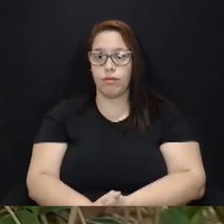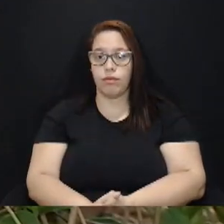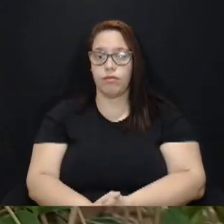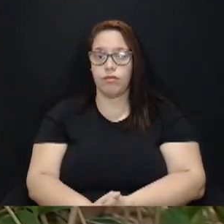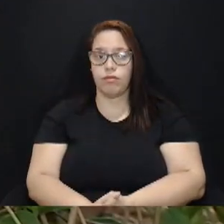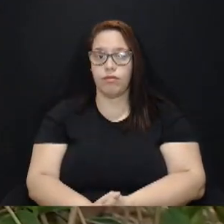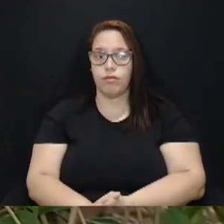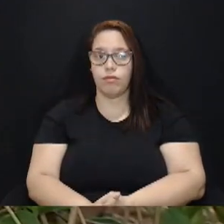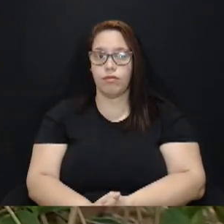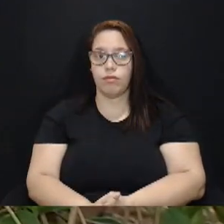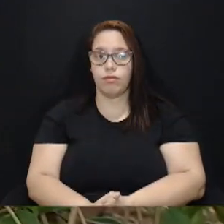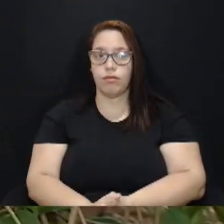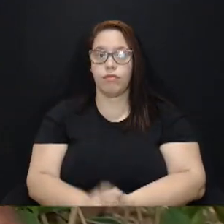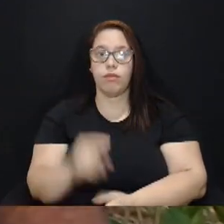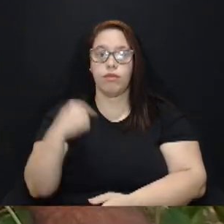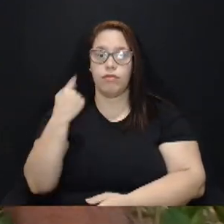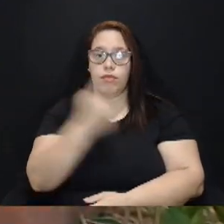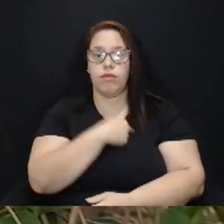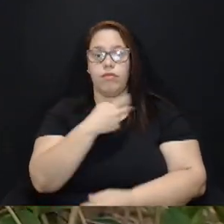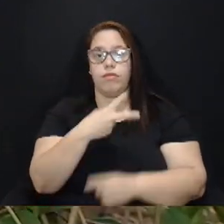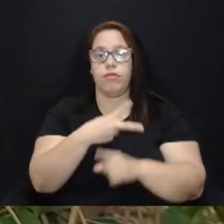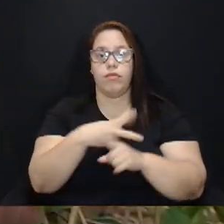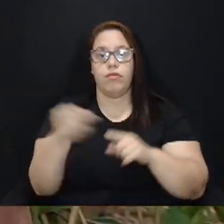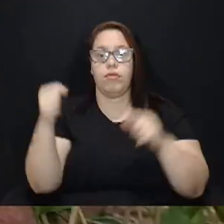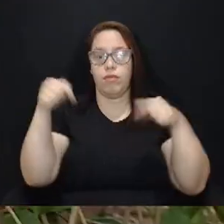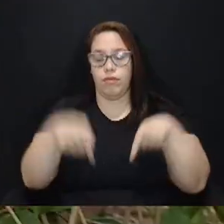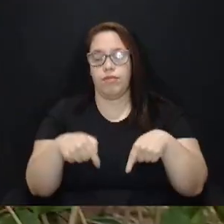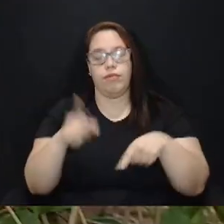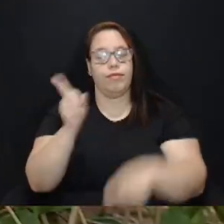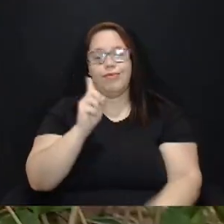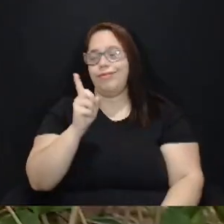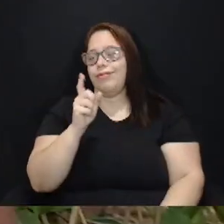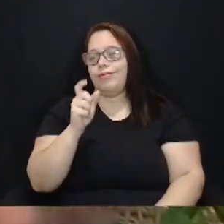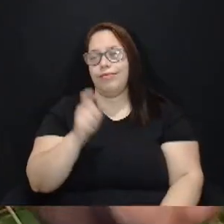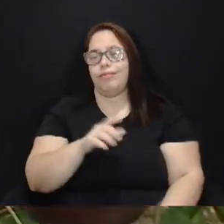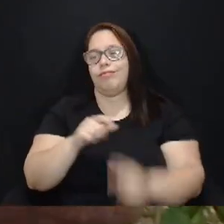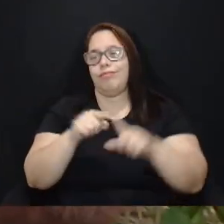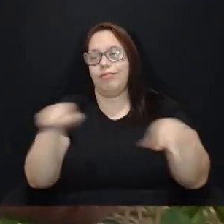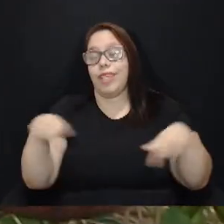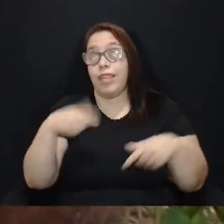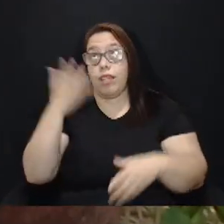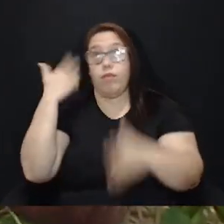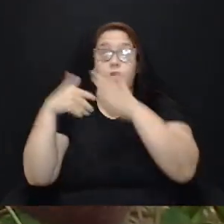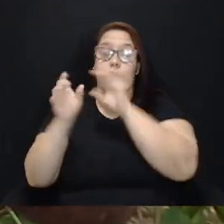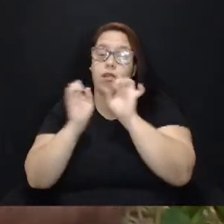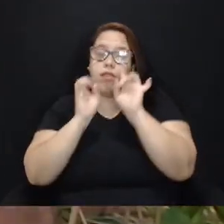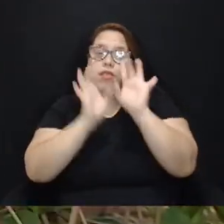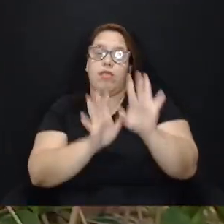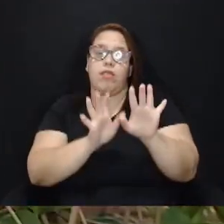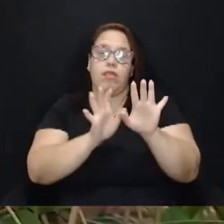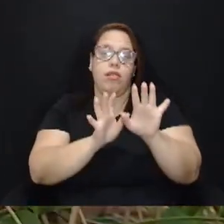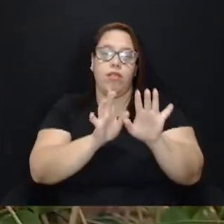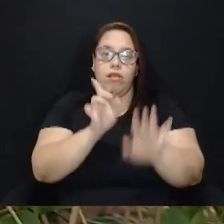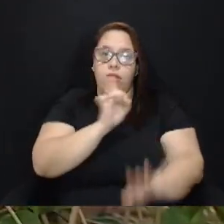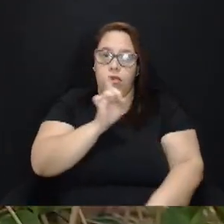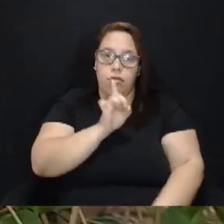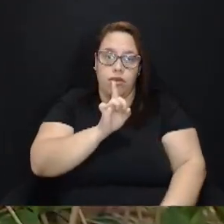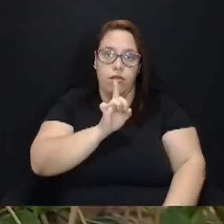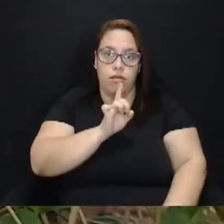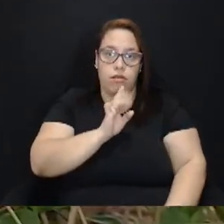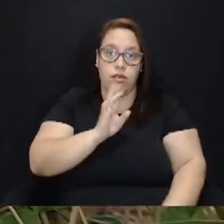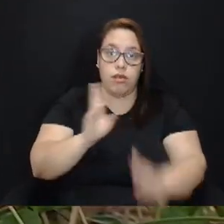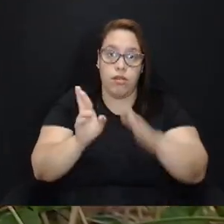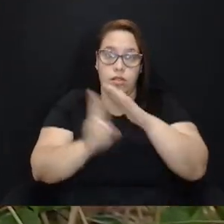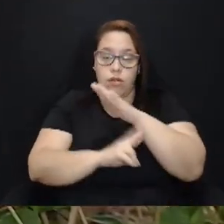nossa conquista não é só aqui nesse espaço que era abandonado no meio canteiro, no meio da avenida,